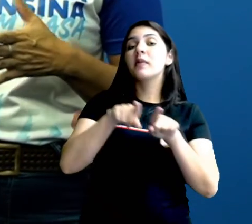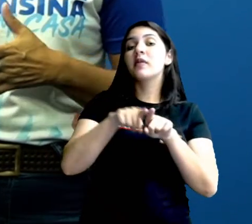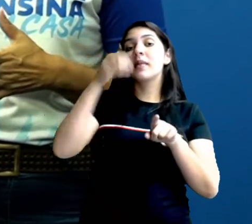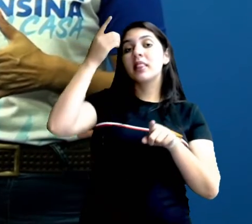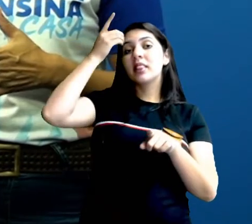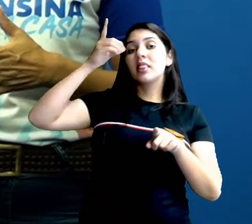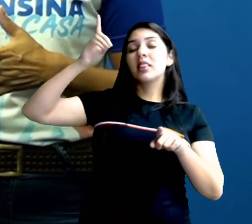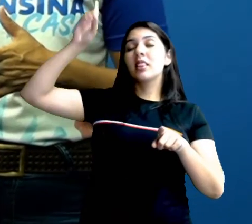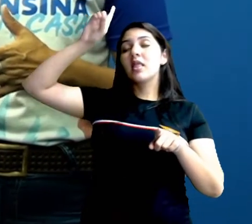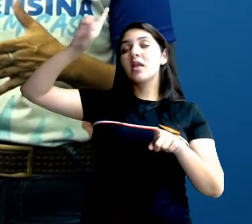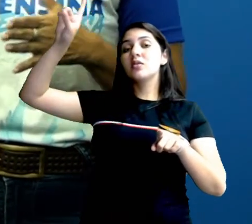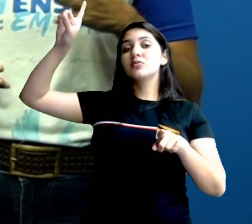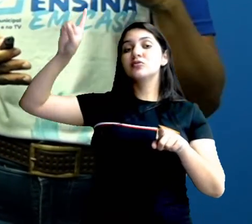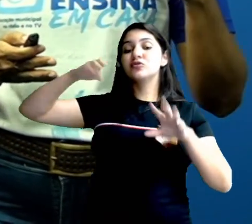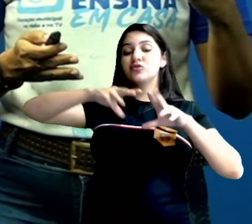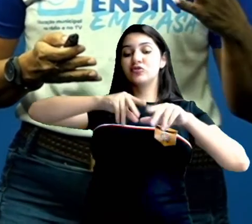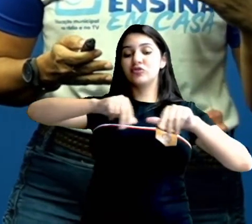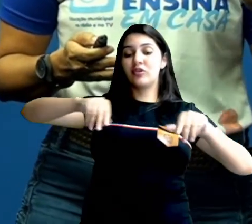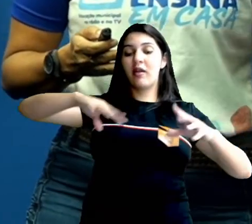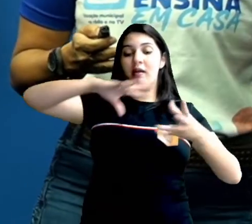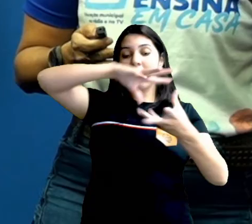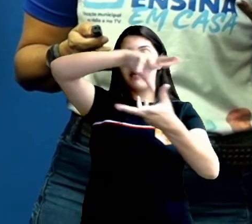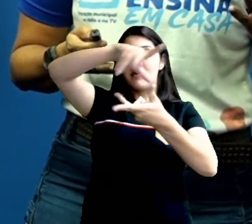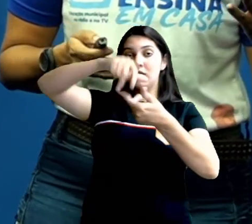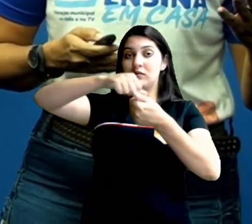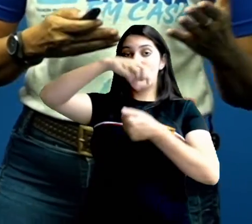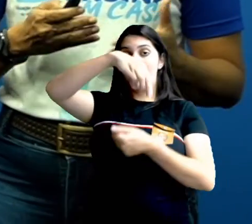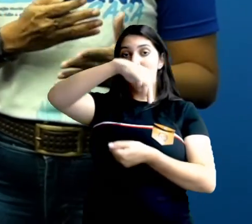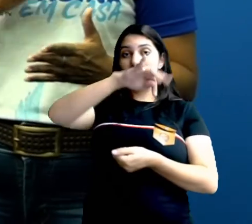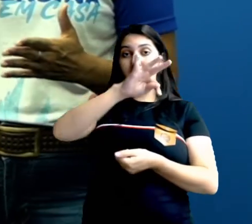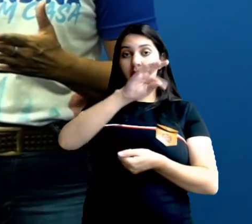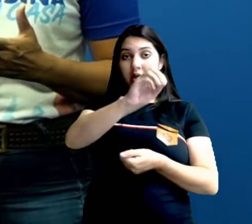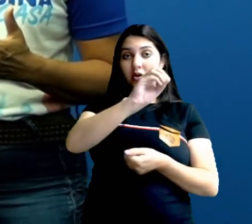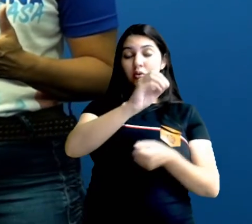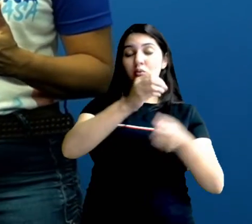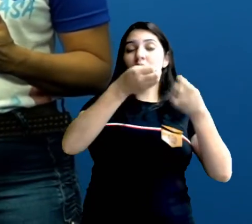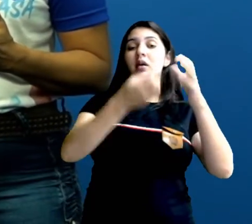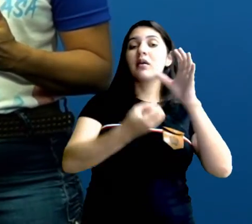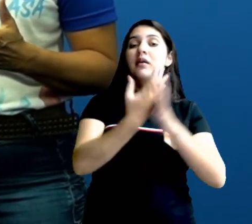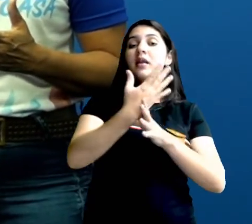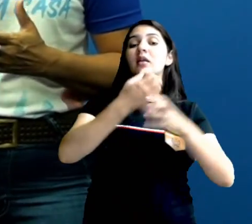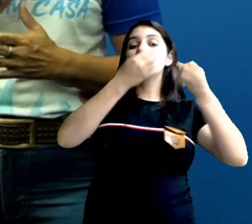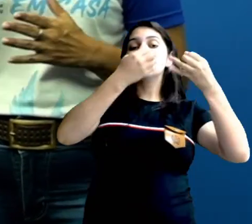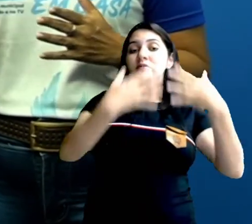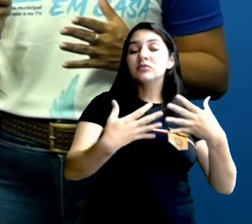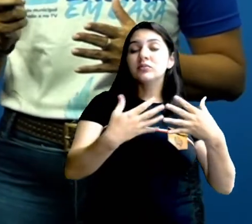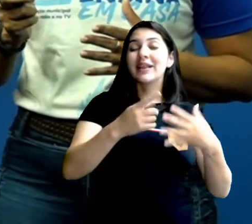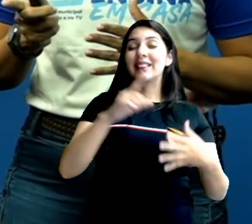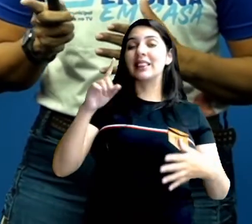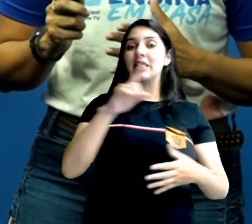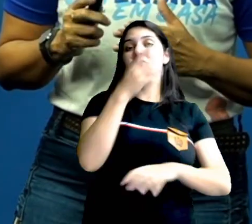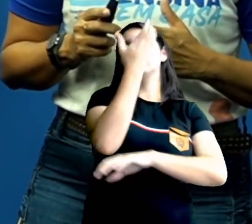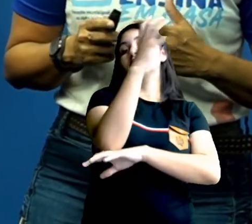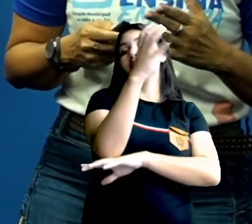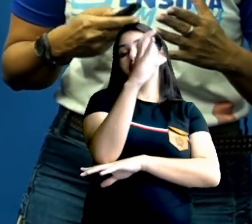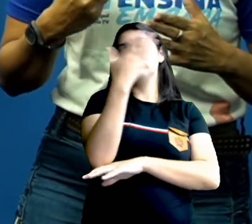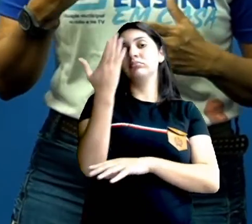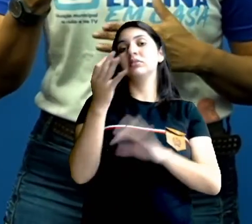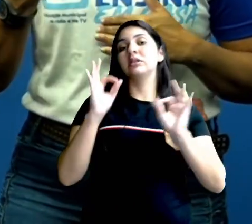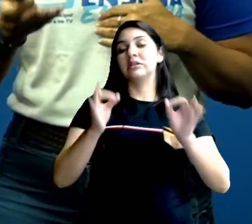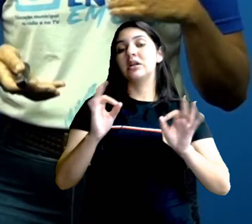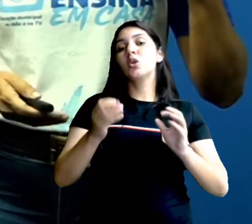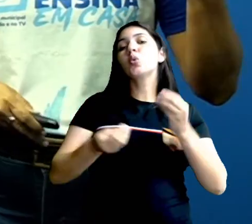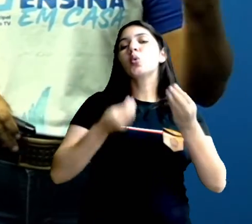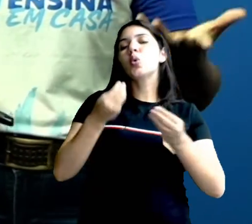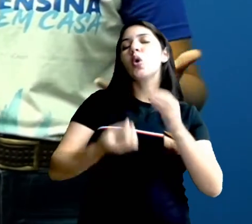terra e universo. Então, os mitos são criados para explicar de forma não científica, tá certo?